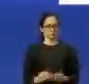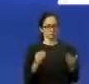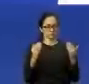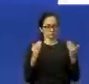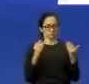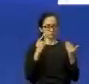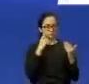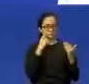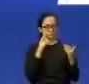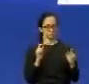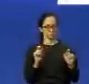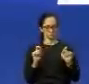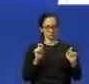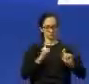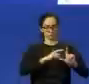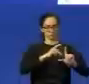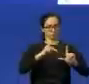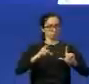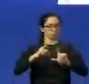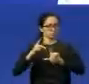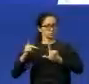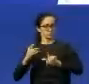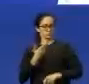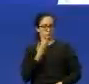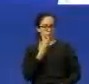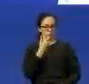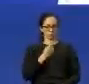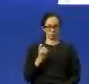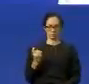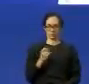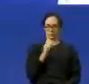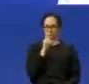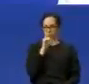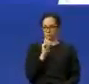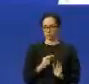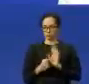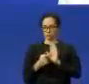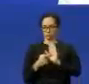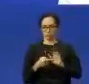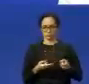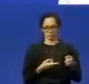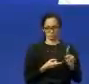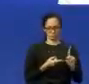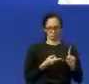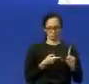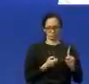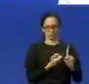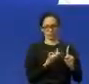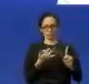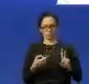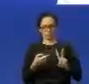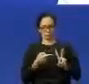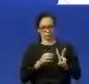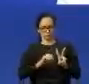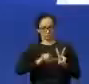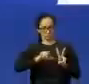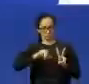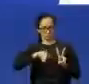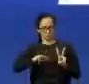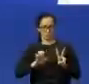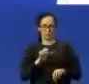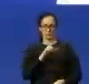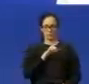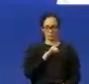saber qual dos gráficos aí melhor descreverá a altura do nível da água no reservatório 1 em função do volume V de água no sistema. Bom, o que você